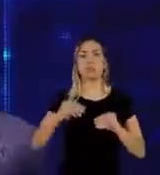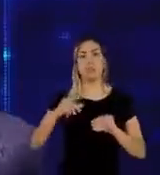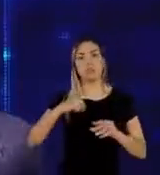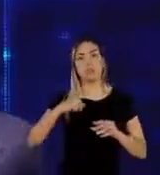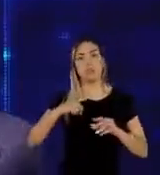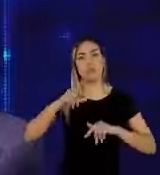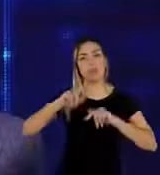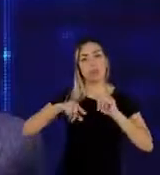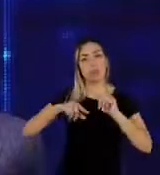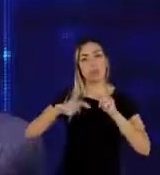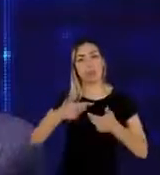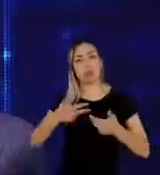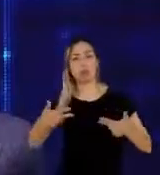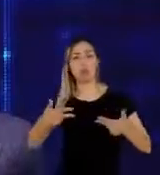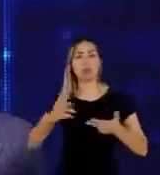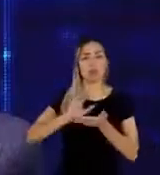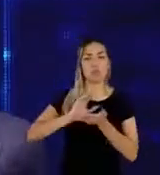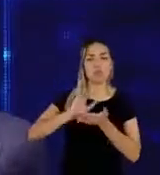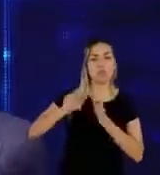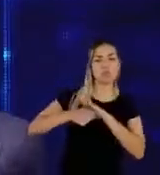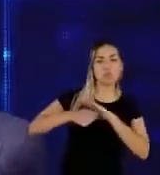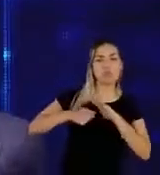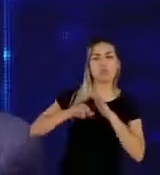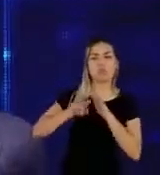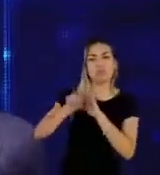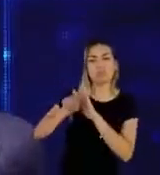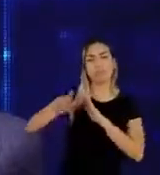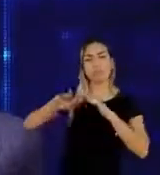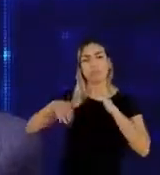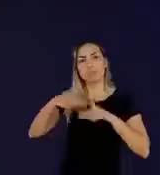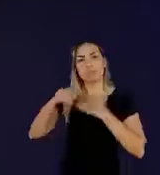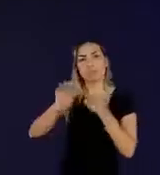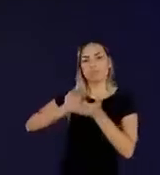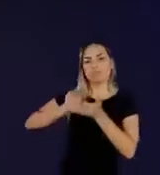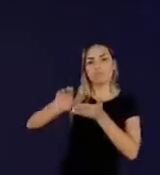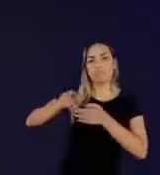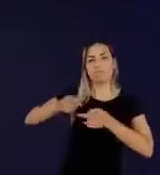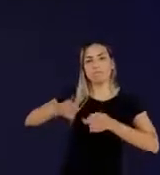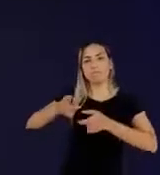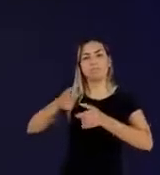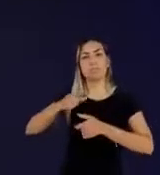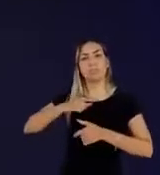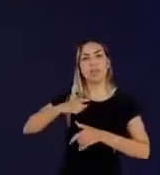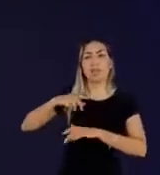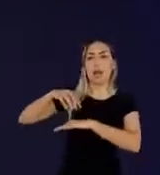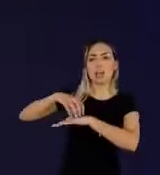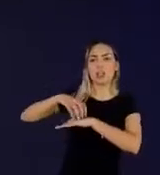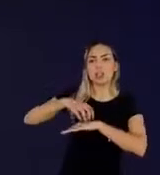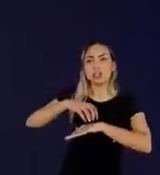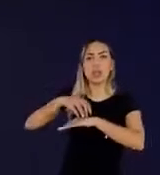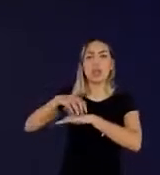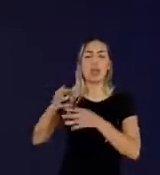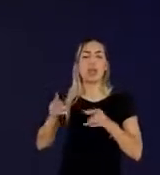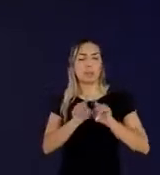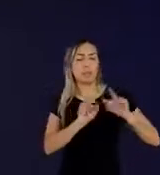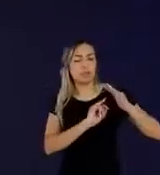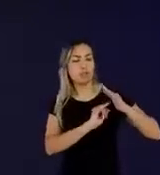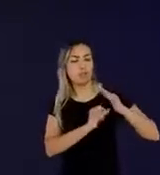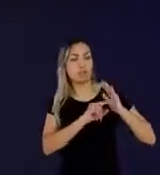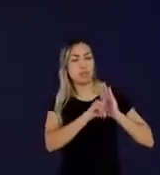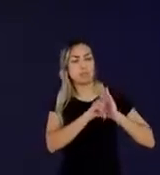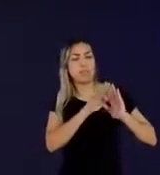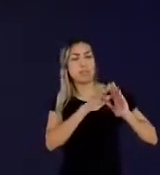que foram aplicados de pesquisa e desenvolvimento, a agência, os institutos de pesquisa e